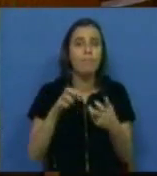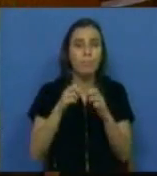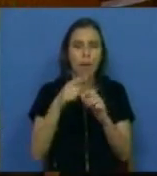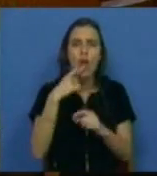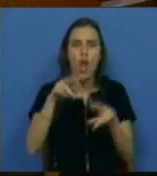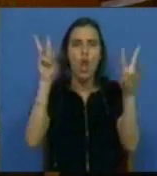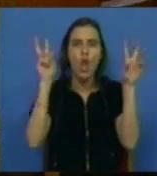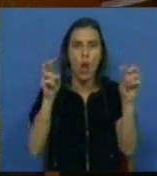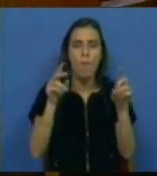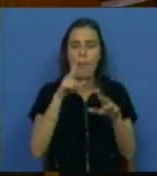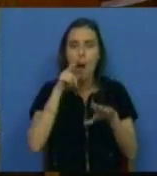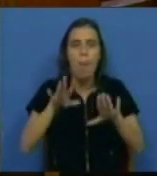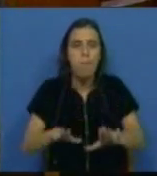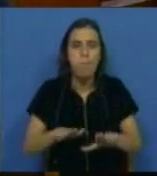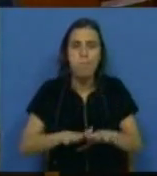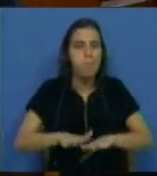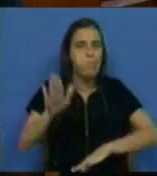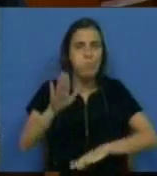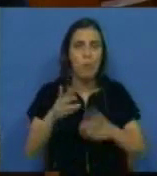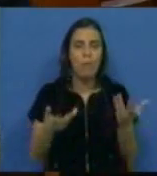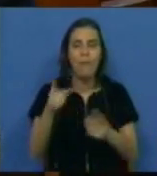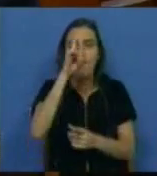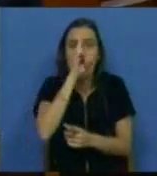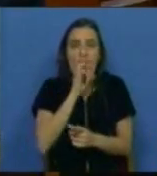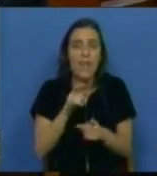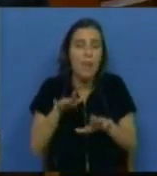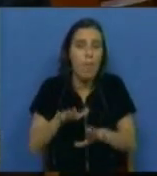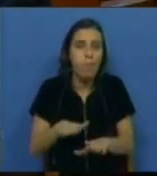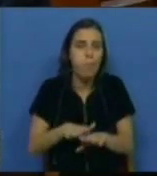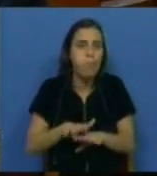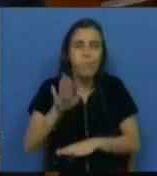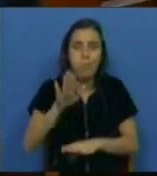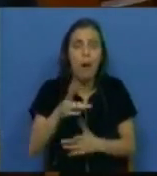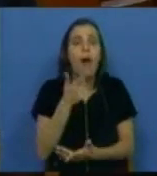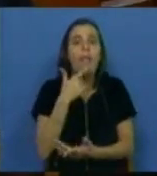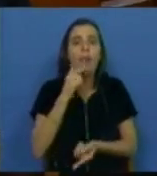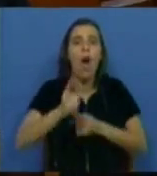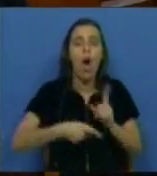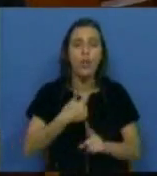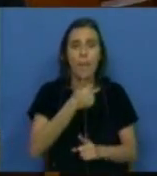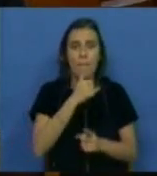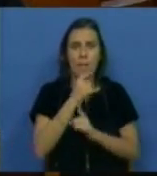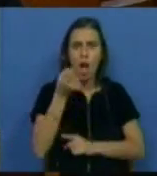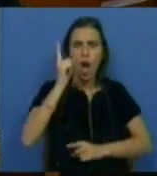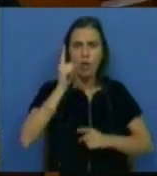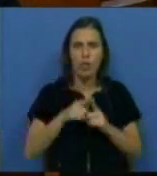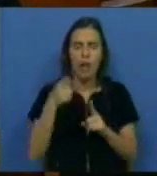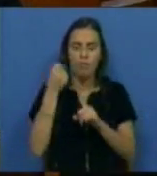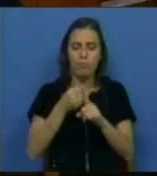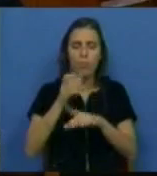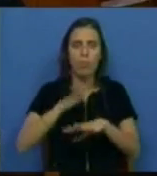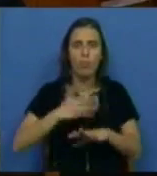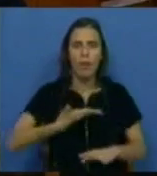tem um nome: recessão. O círculo vicioso da recessão, ou seja, medidas de austeridade para combater